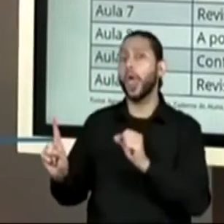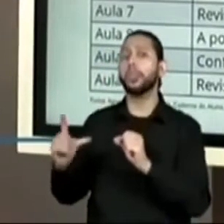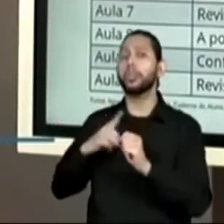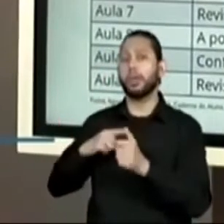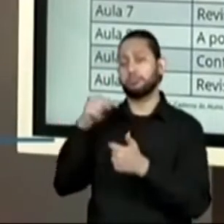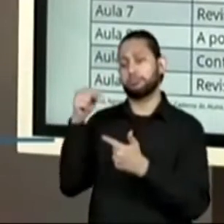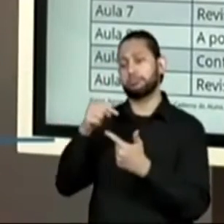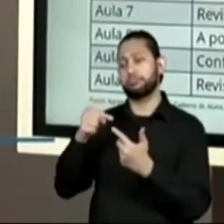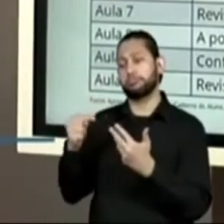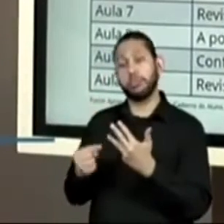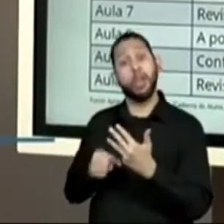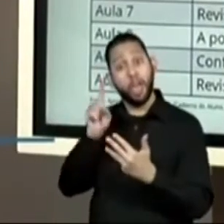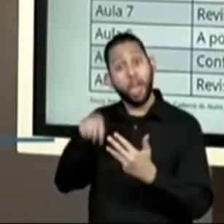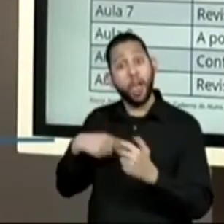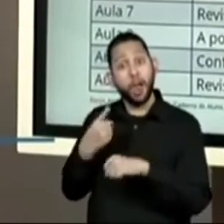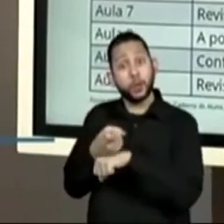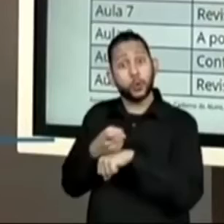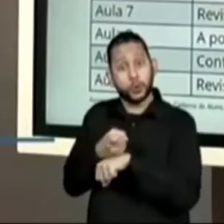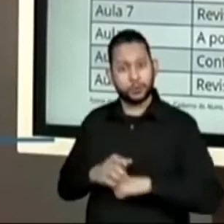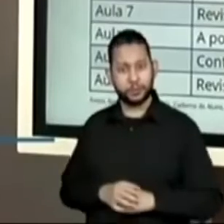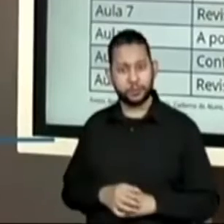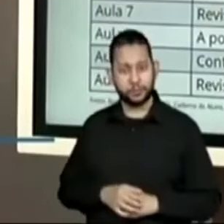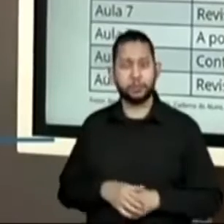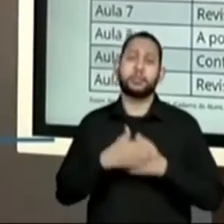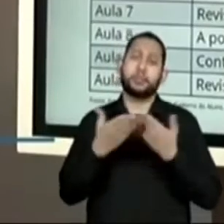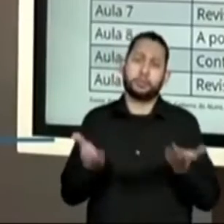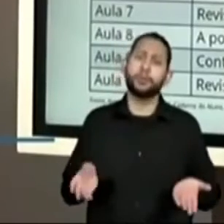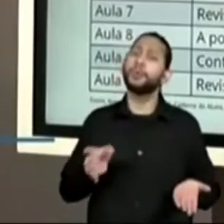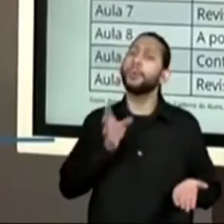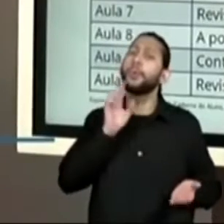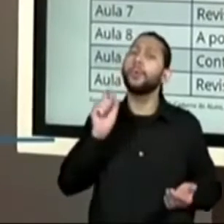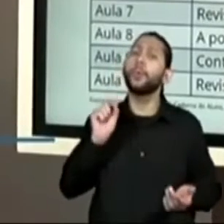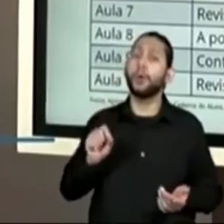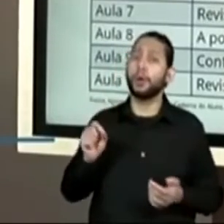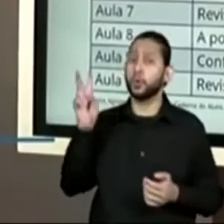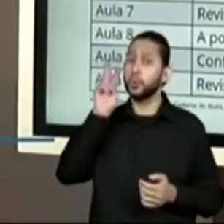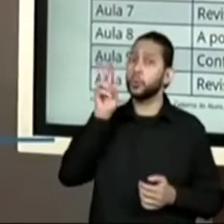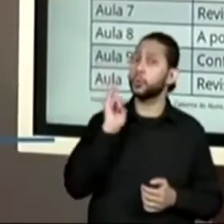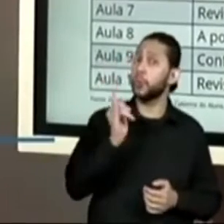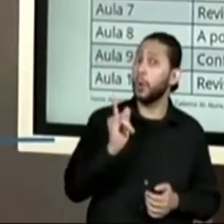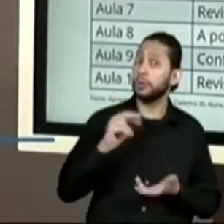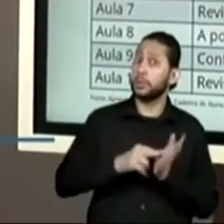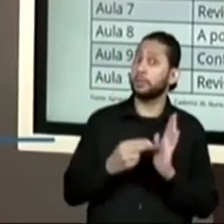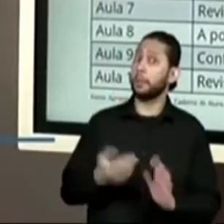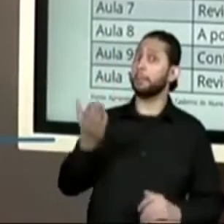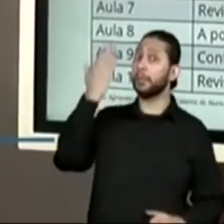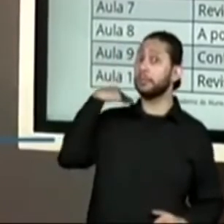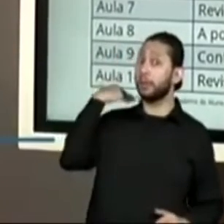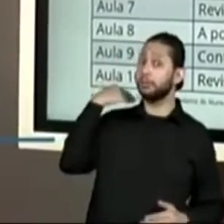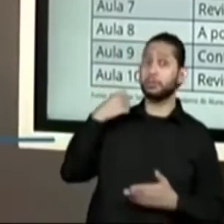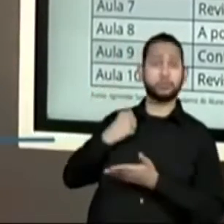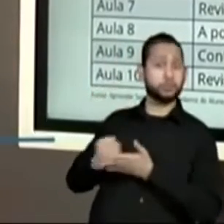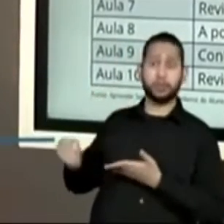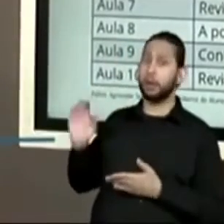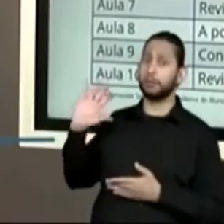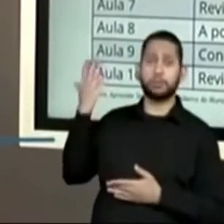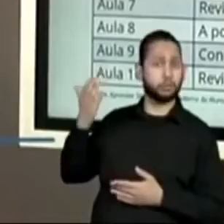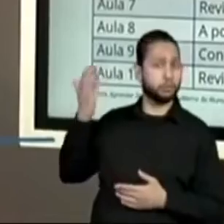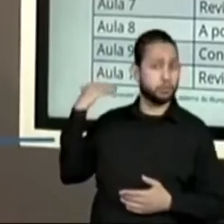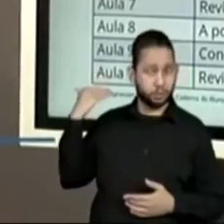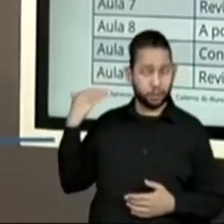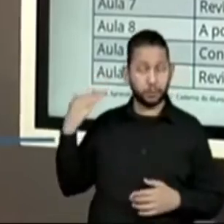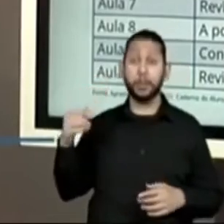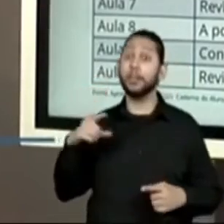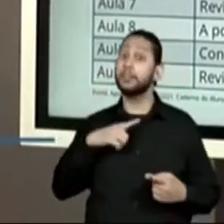no passado e conhecemos também que todo conto tem o personagem principal, o conflito e